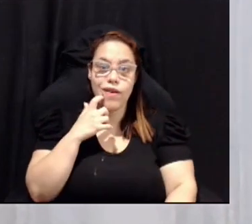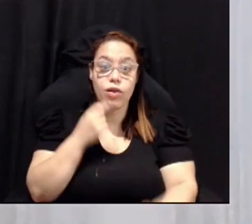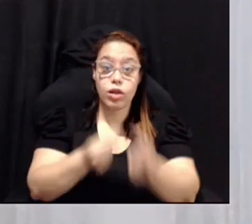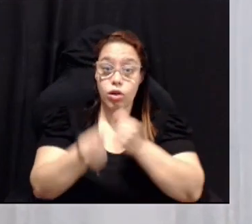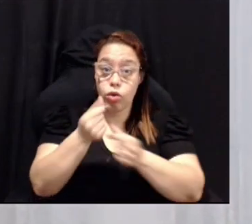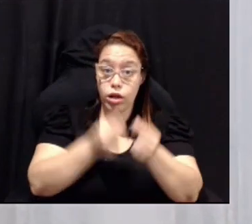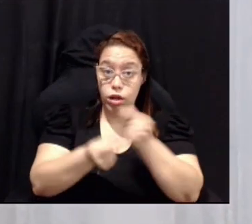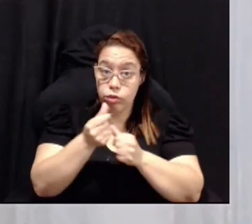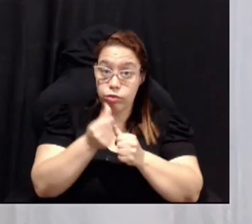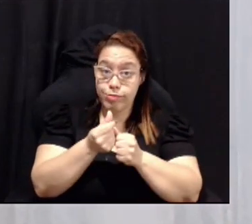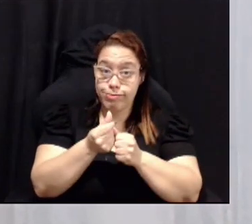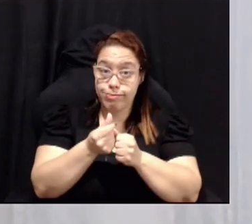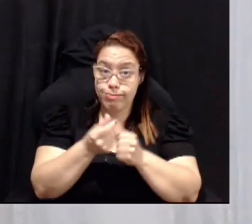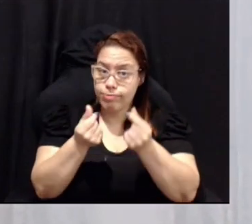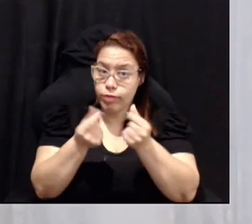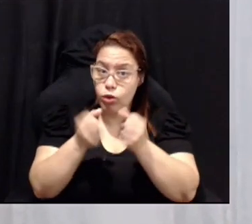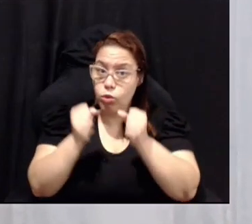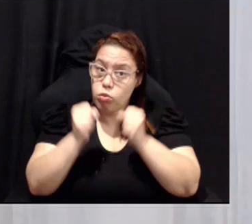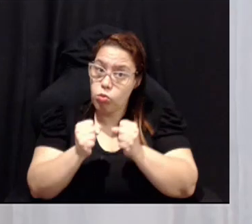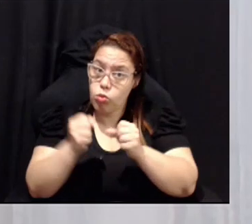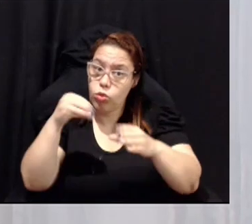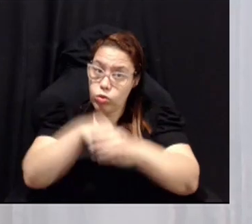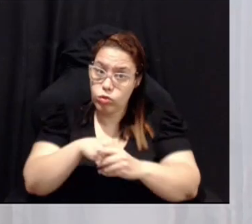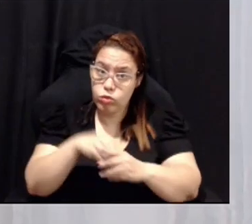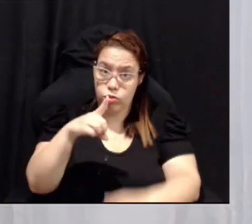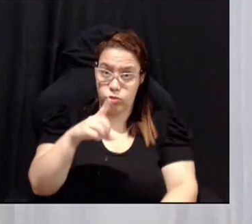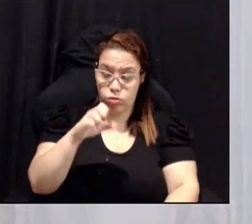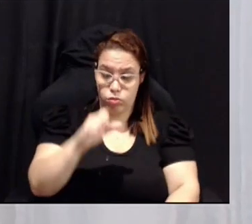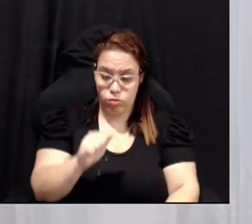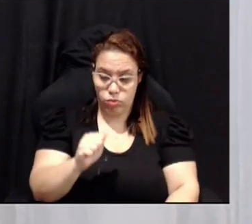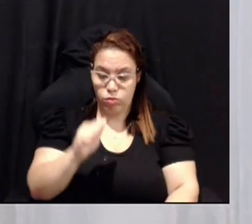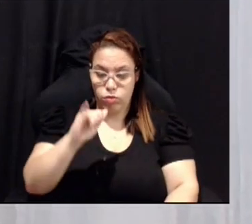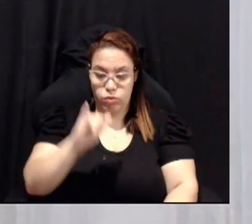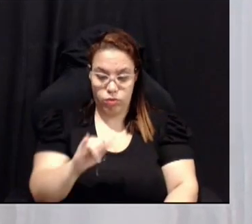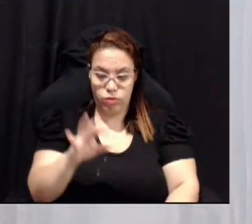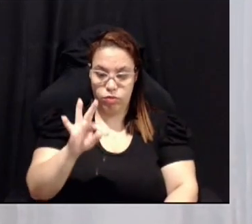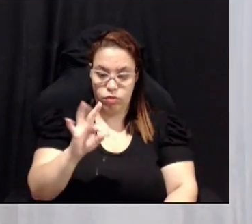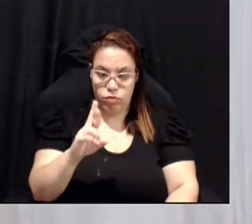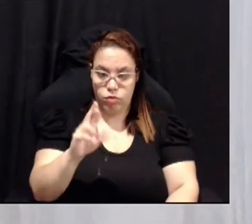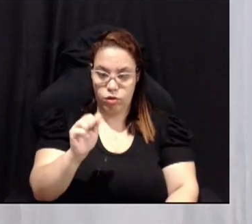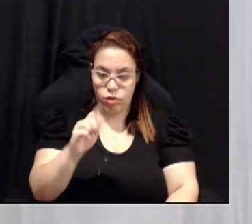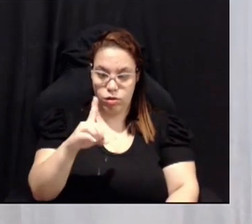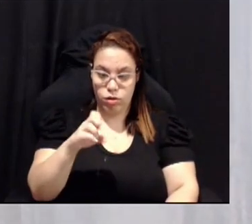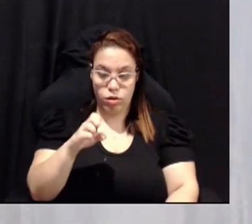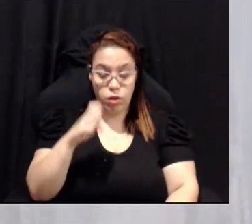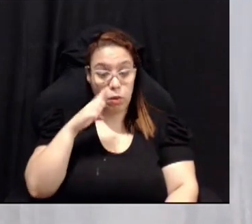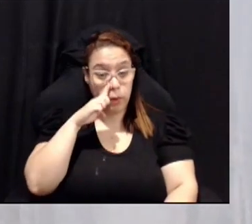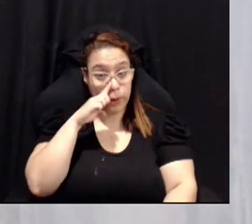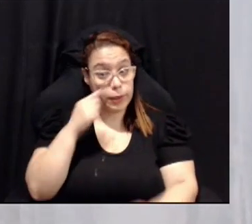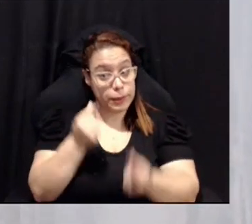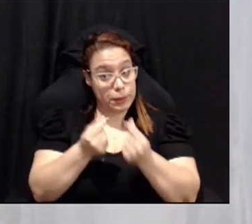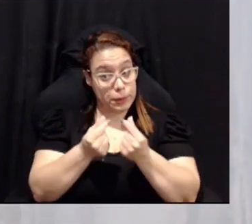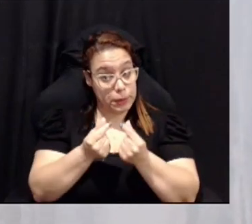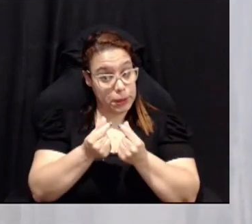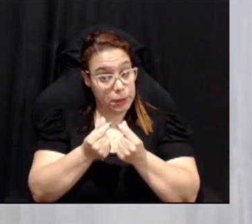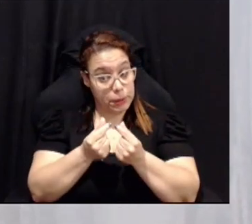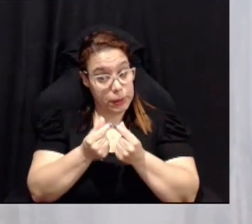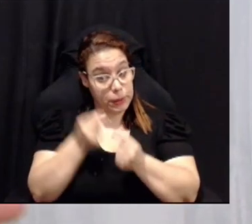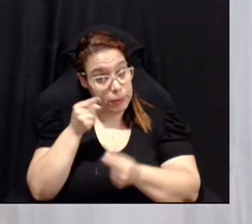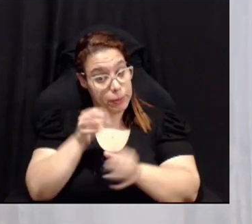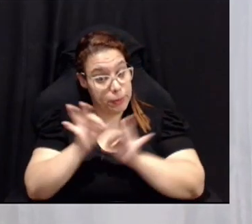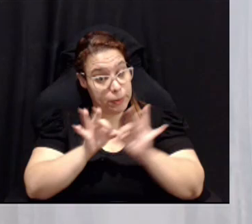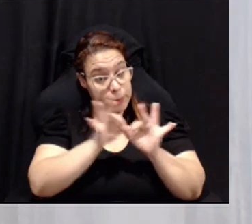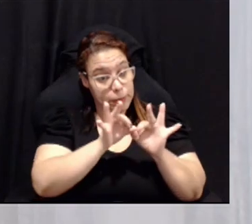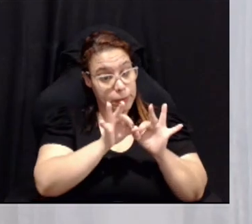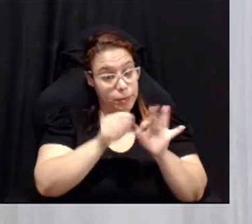e quanto você pode entrar no day trade, quanto você pode arriscar o seu dinheiro. E possa ser que no seu planejamento ele aponte que